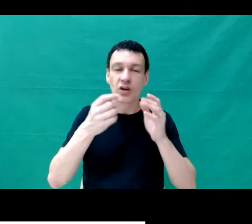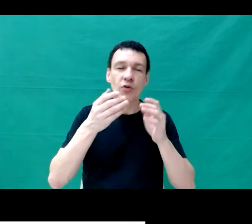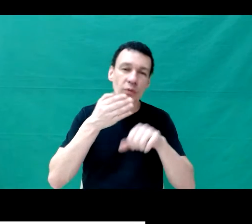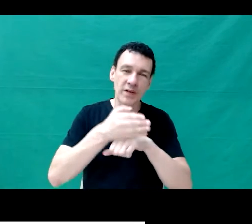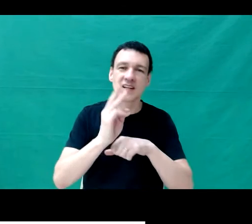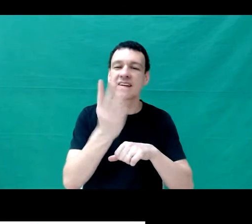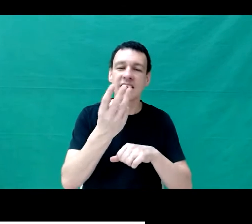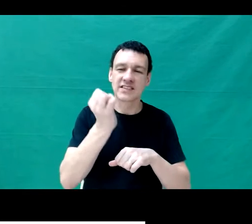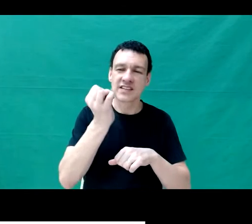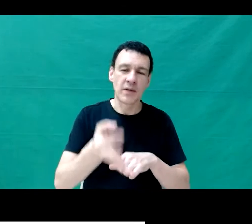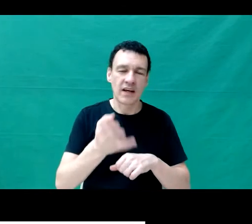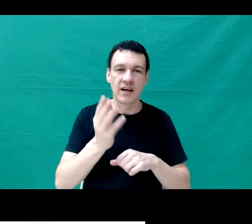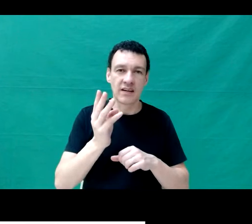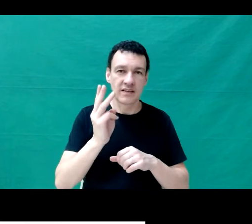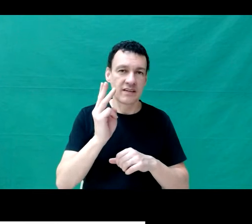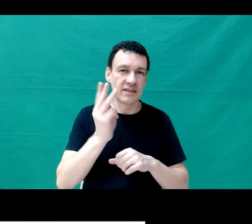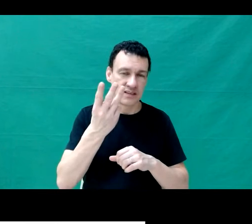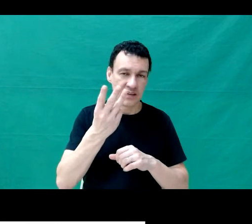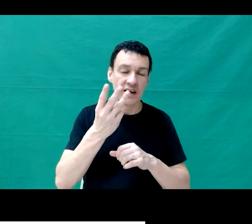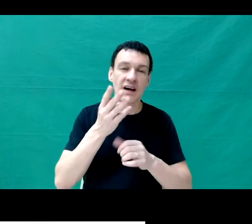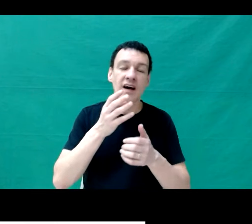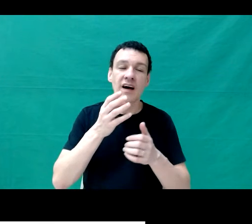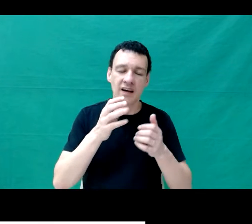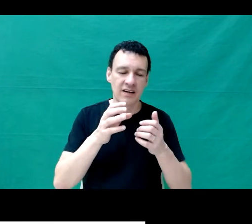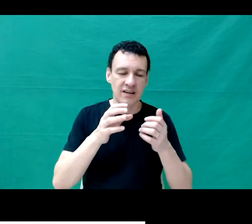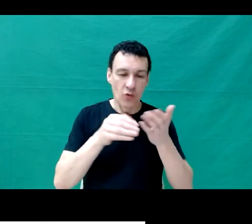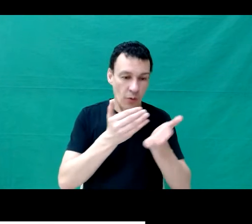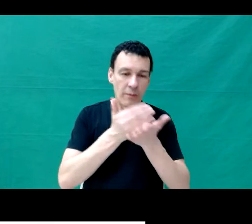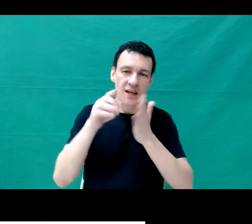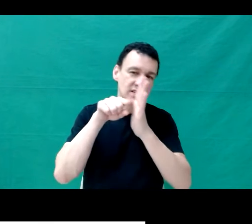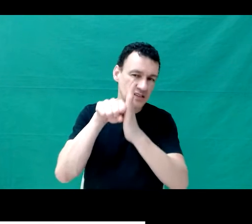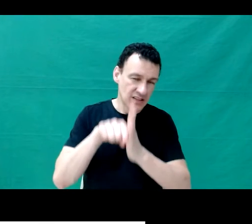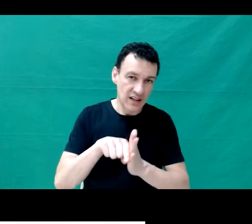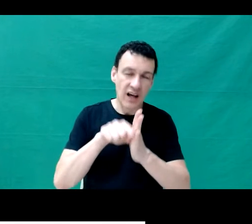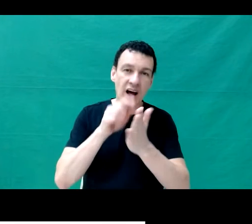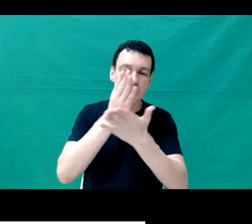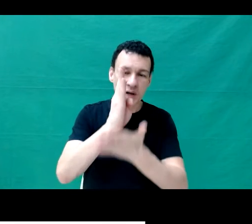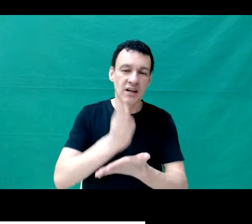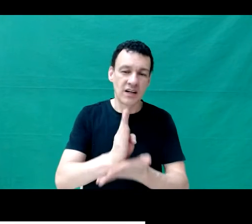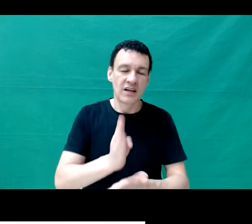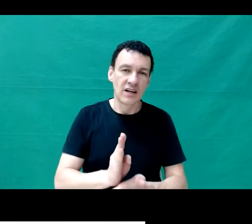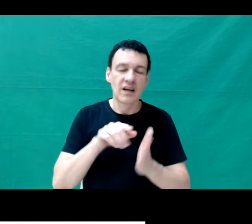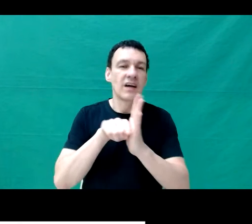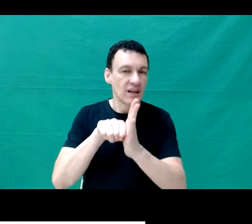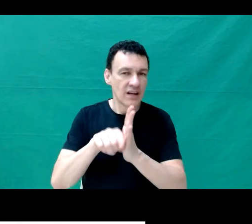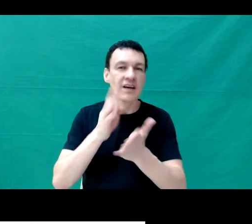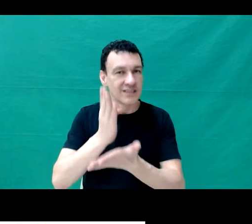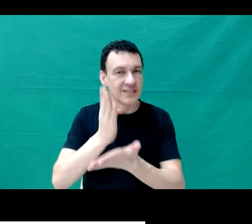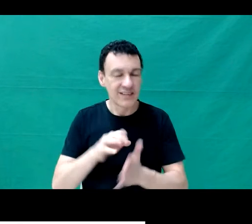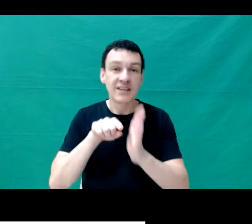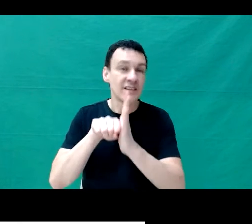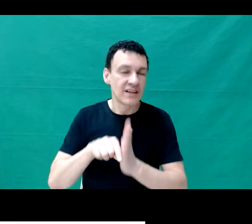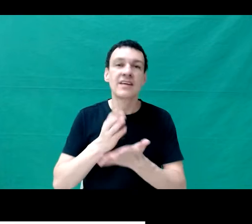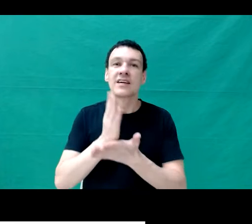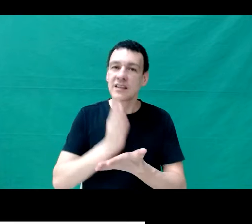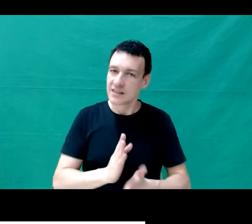entrando, em ambiente de homologação. A gente pode deixar algumas ferramentas dessas rodando, né, em backlog e fazendo